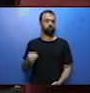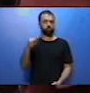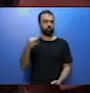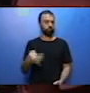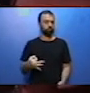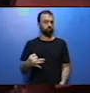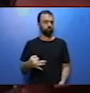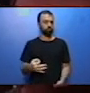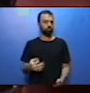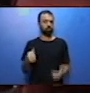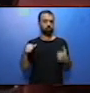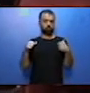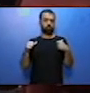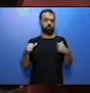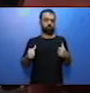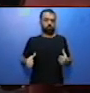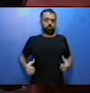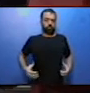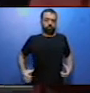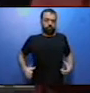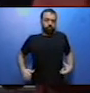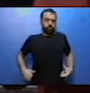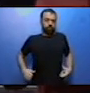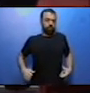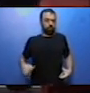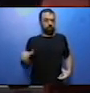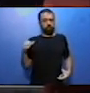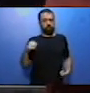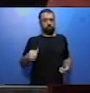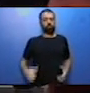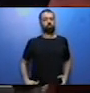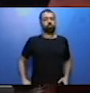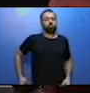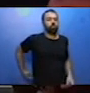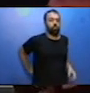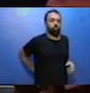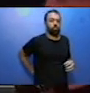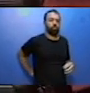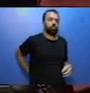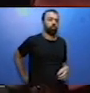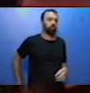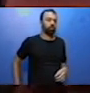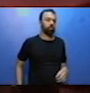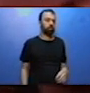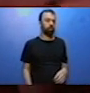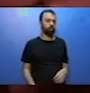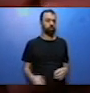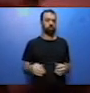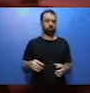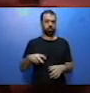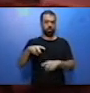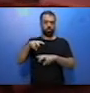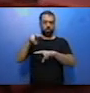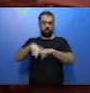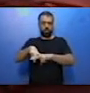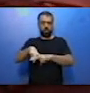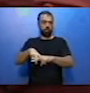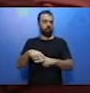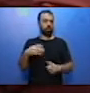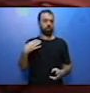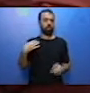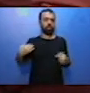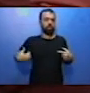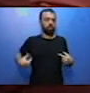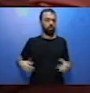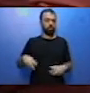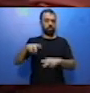correto aqui também é das aulas tá bem gente é o corpo o incorreta deixar a correia solta ao sentar manter as